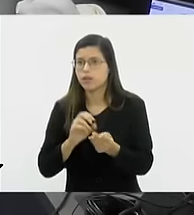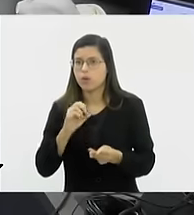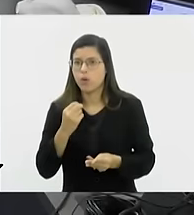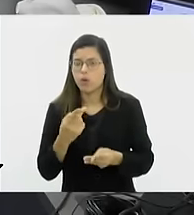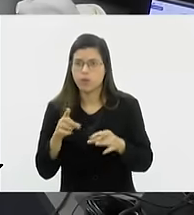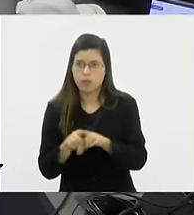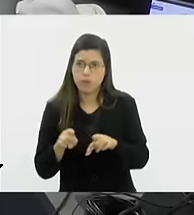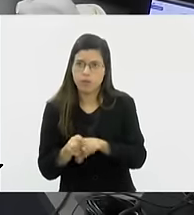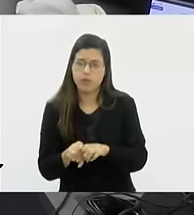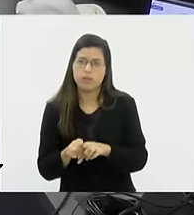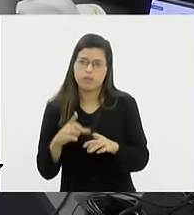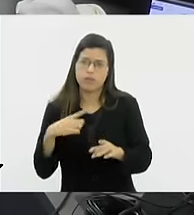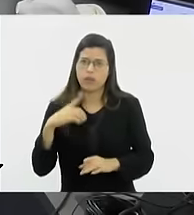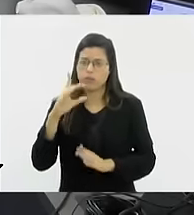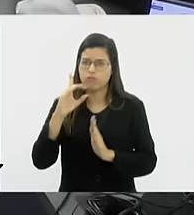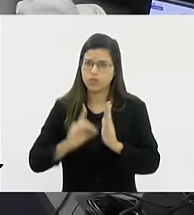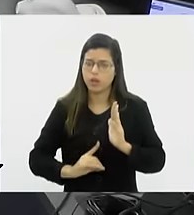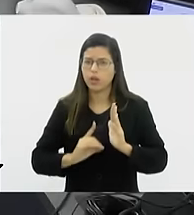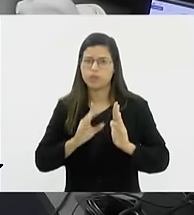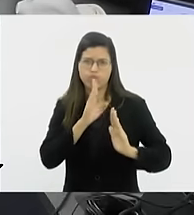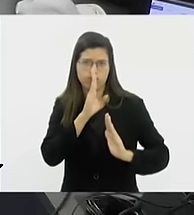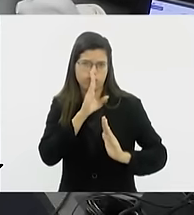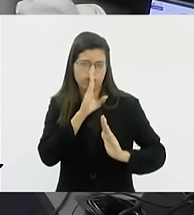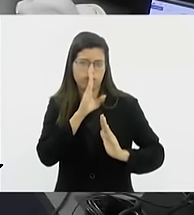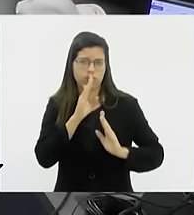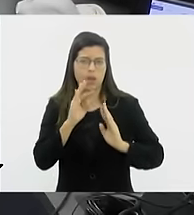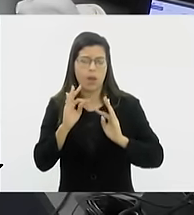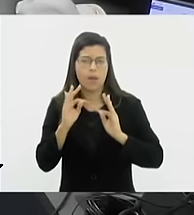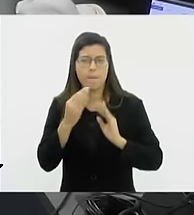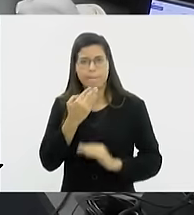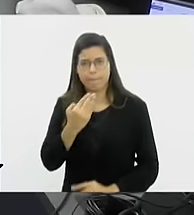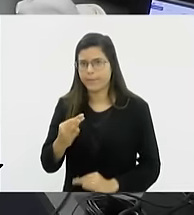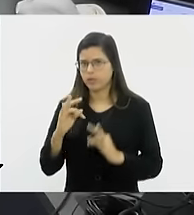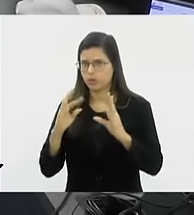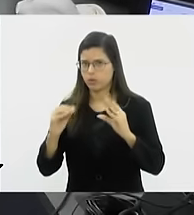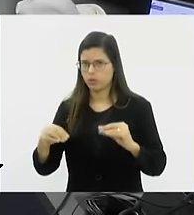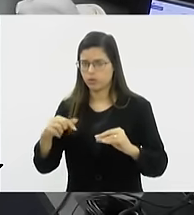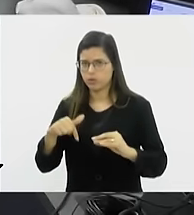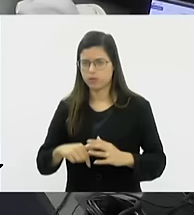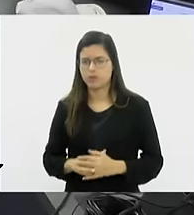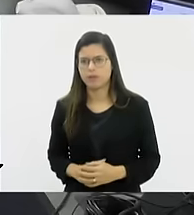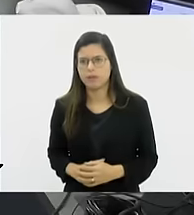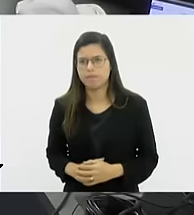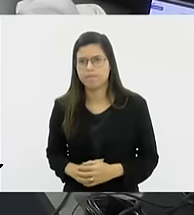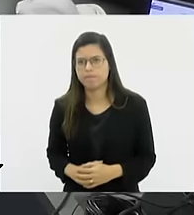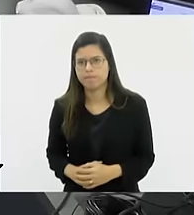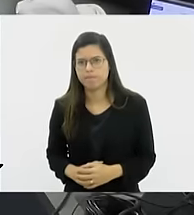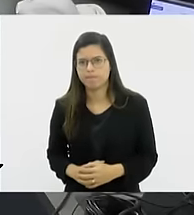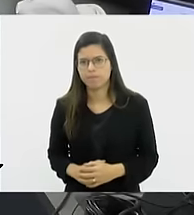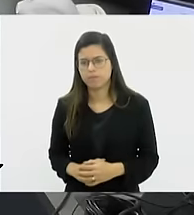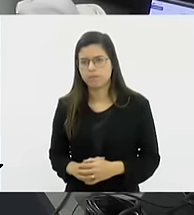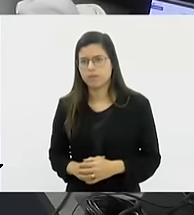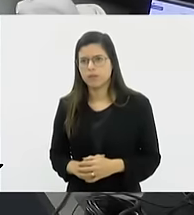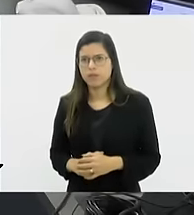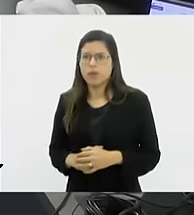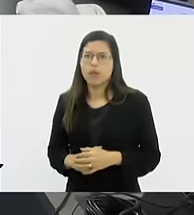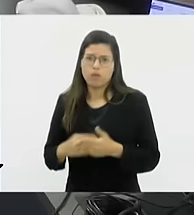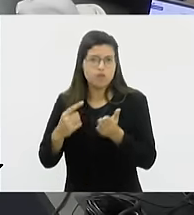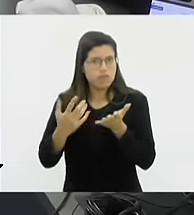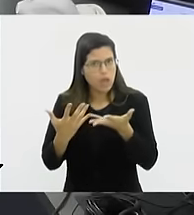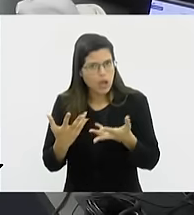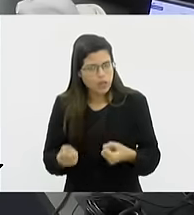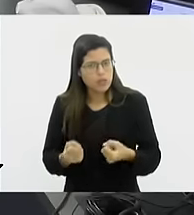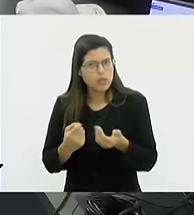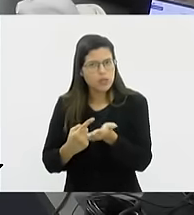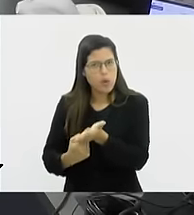permanecer calado. Então, peço que todos aqui ou afiancem esse compromisso